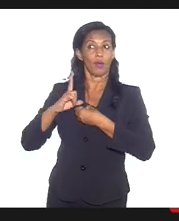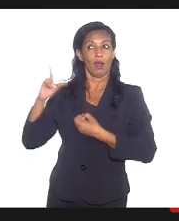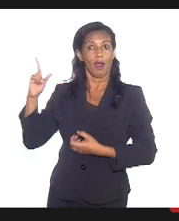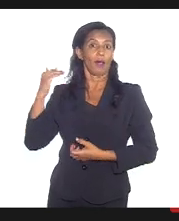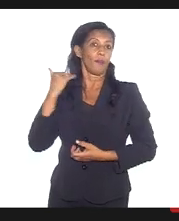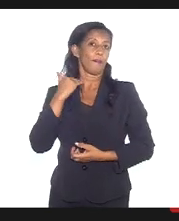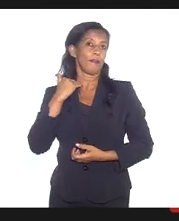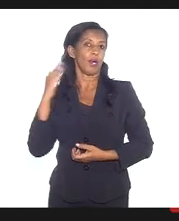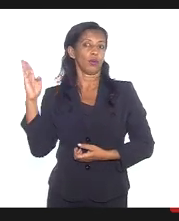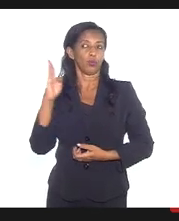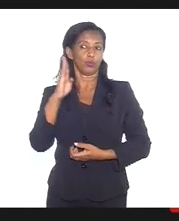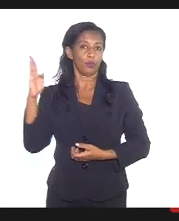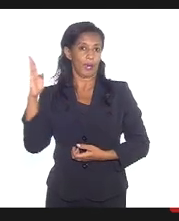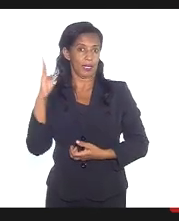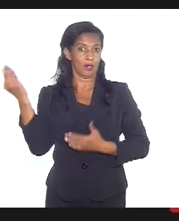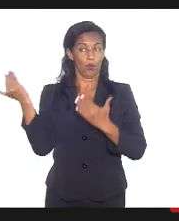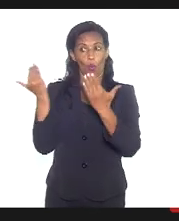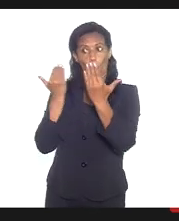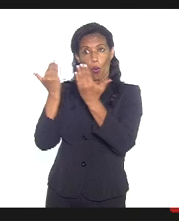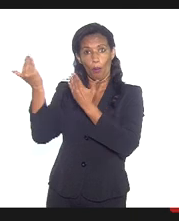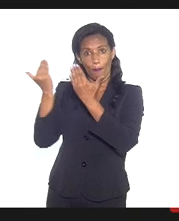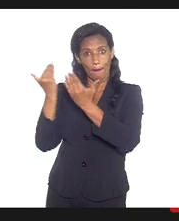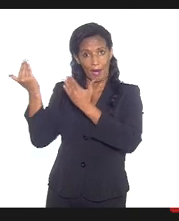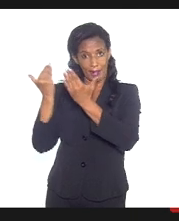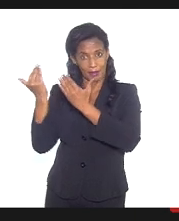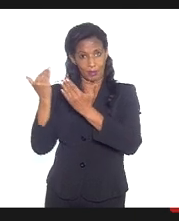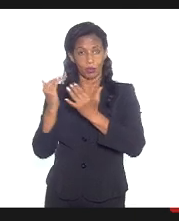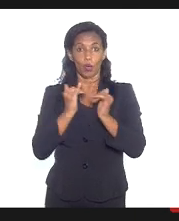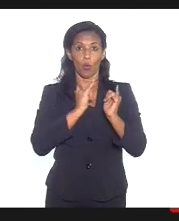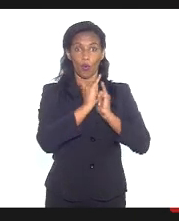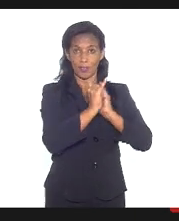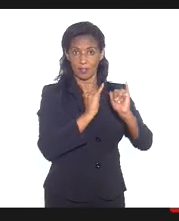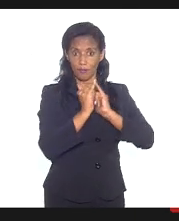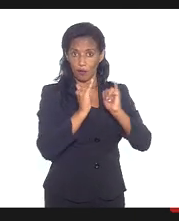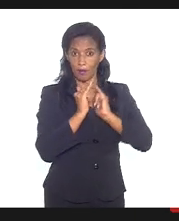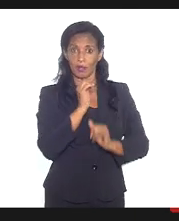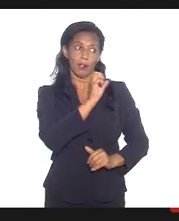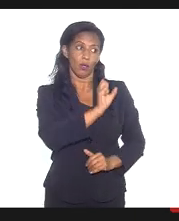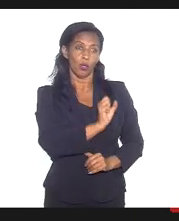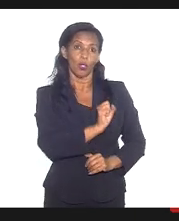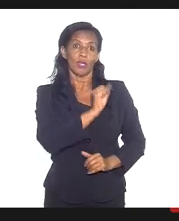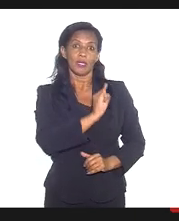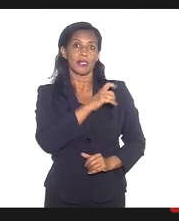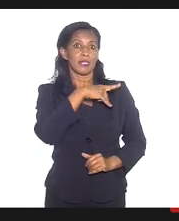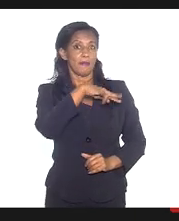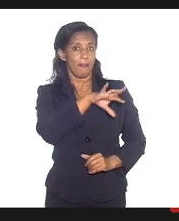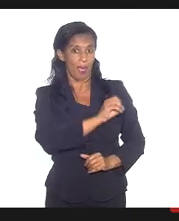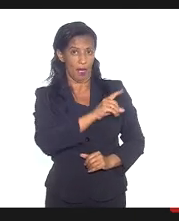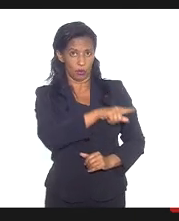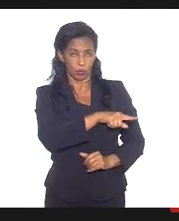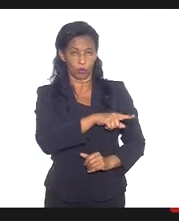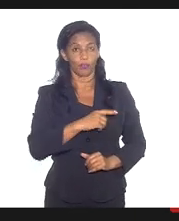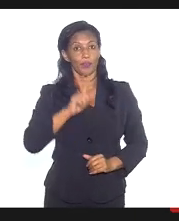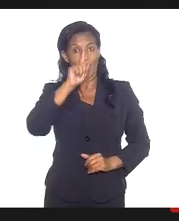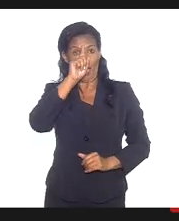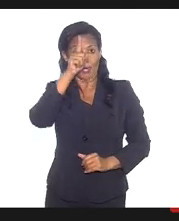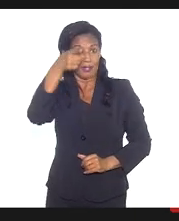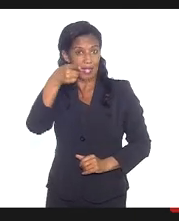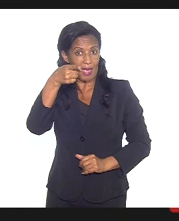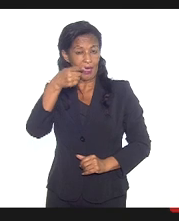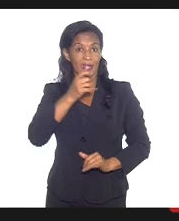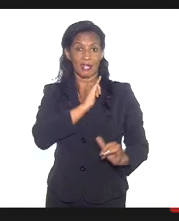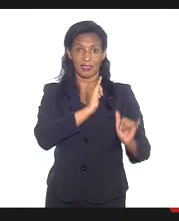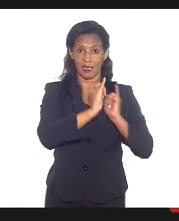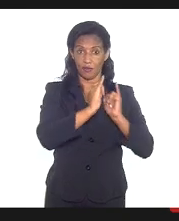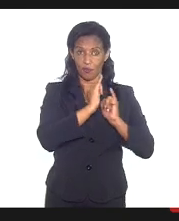ir comparando quase que manualmente com as informações do CIPETRO. Tá? A ideia é que essa informação seja